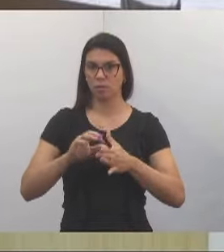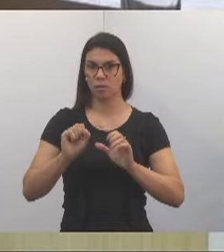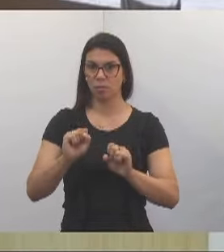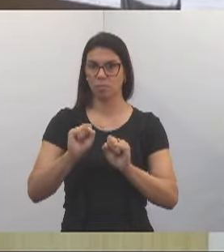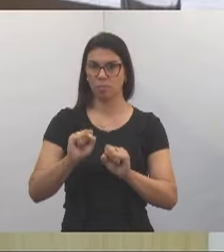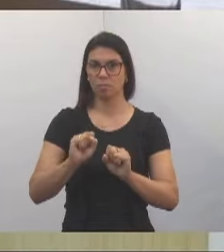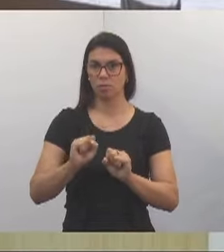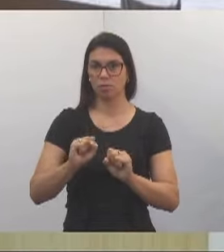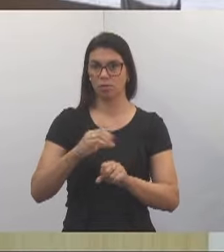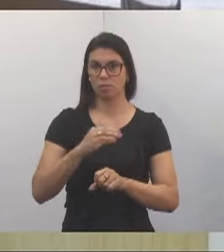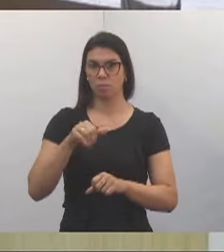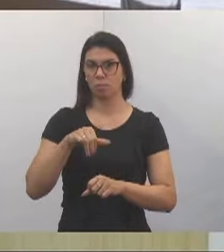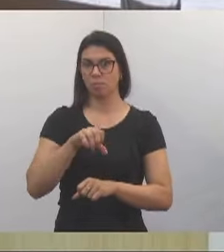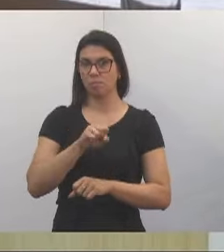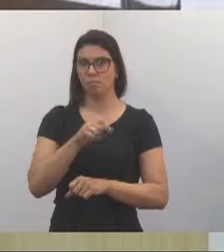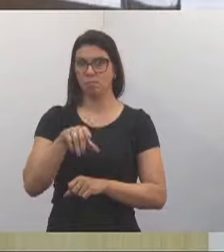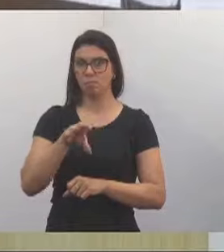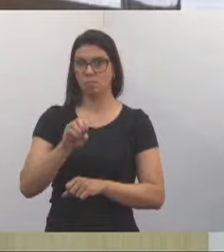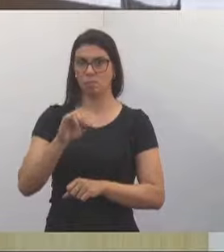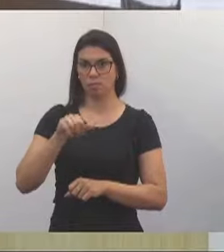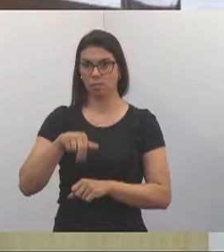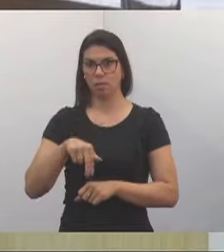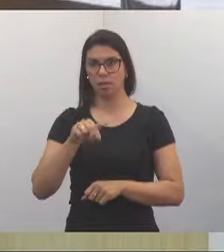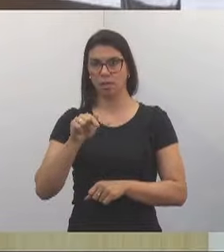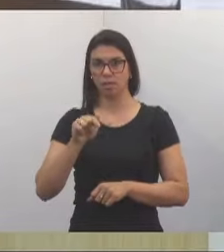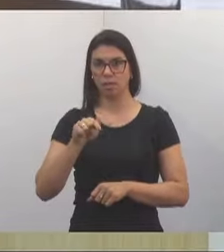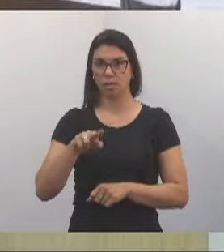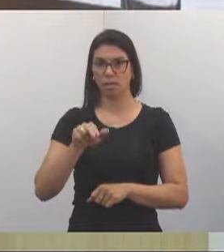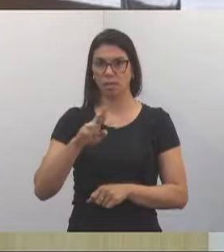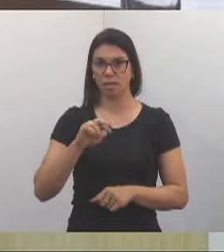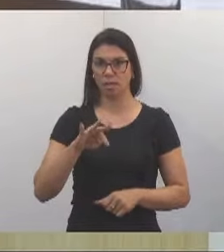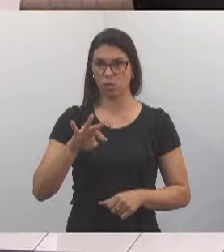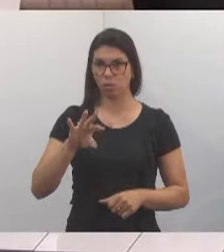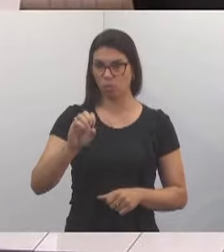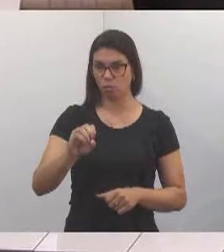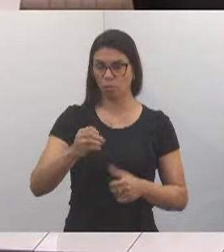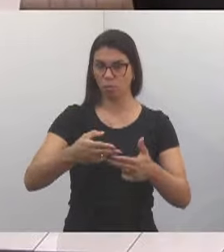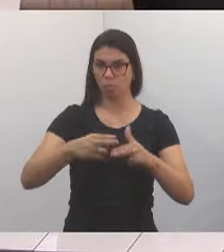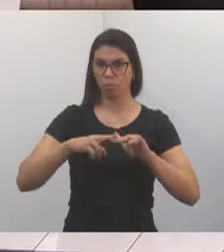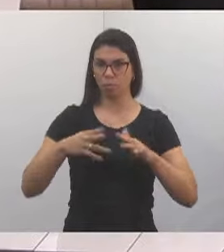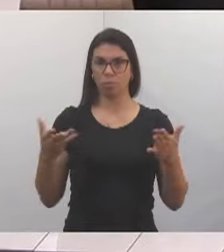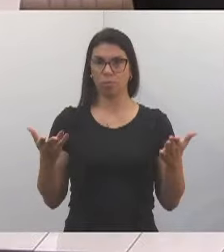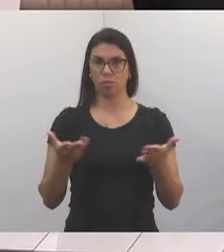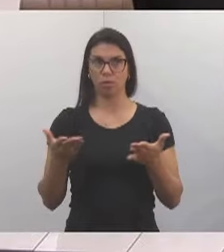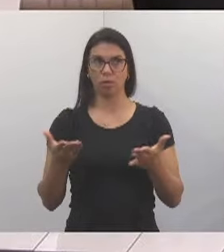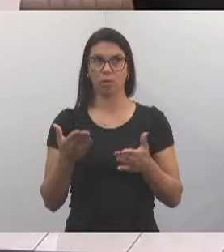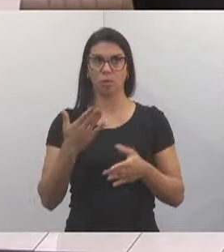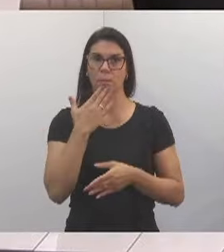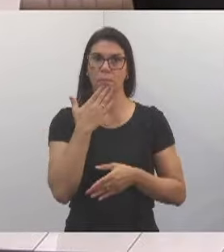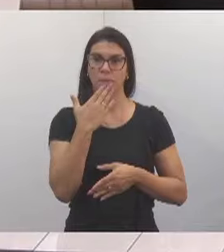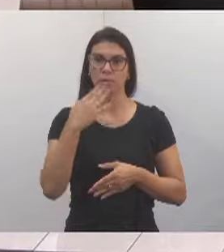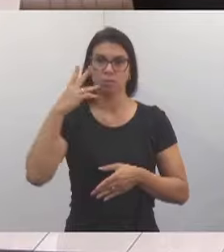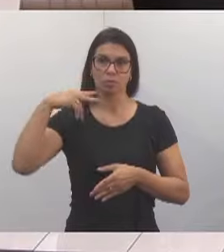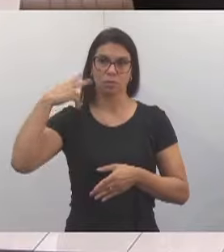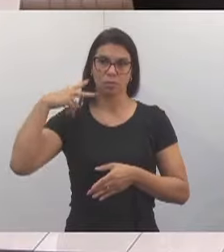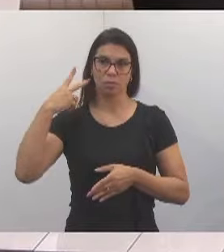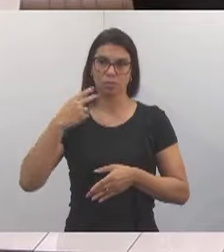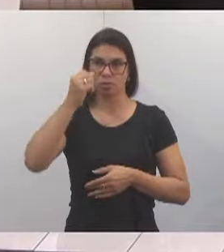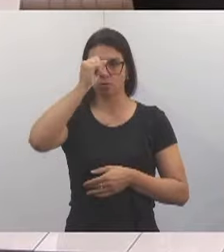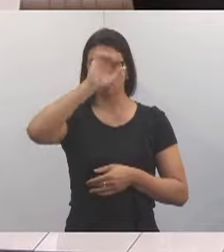parlamentar de inquérito. Portanto, Solicito ao vereador